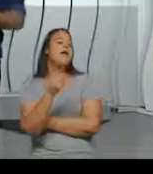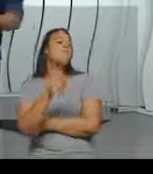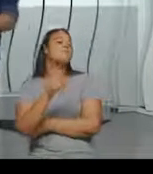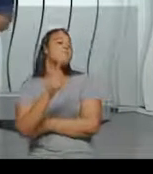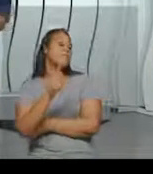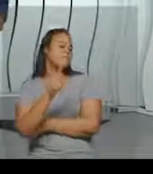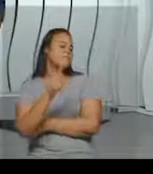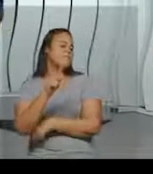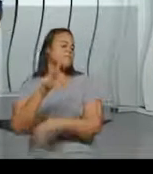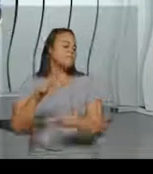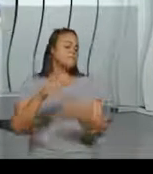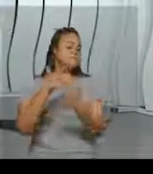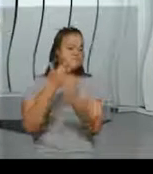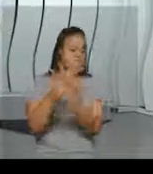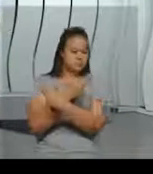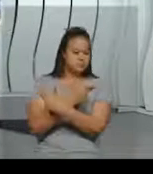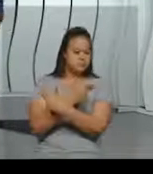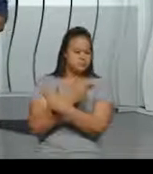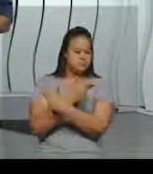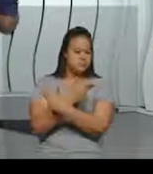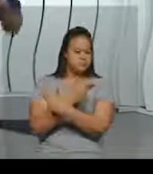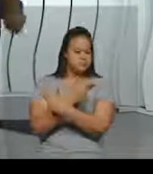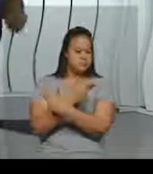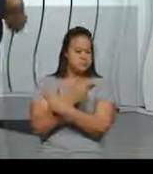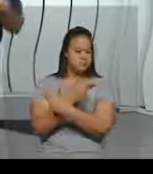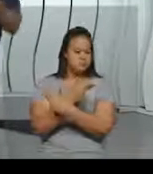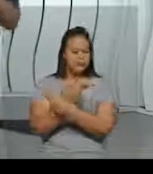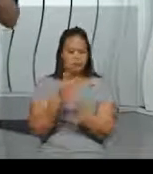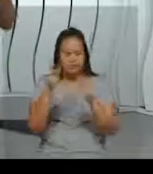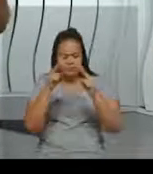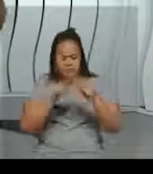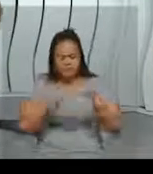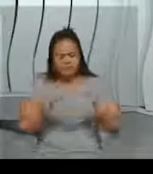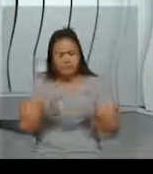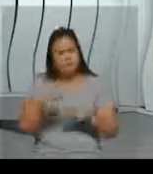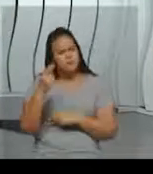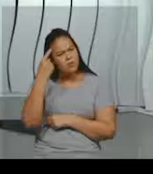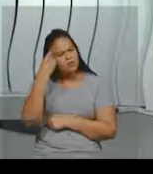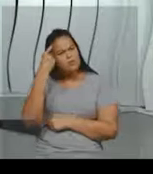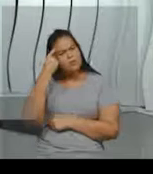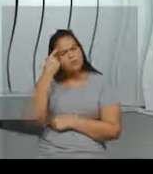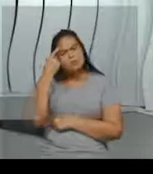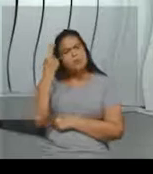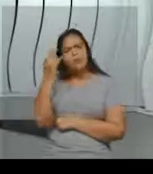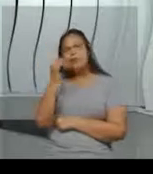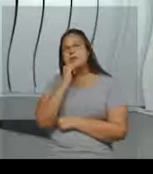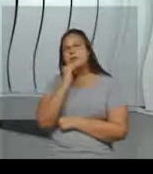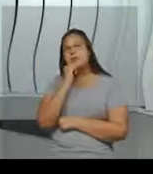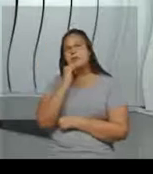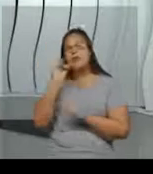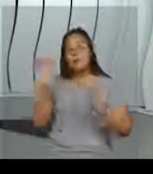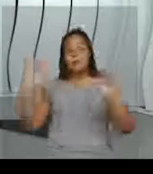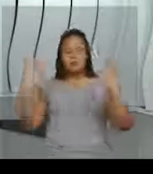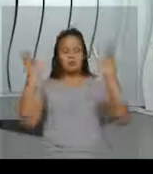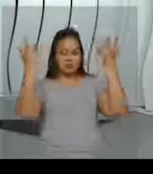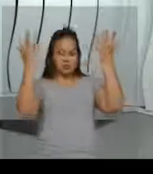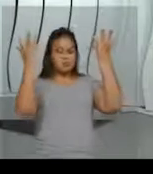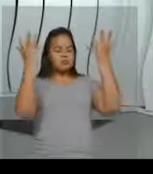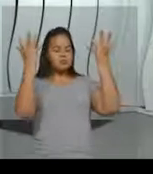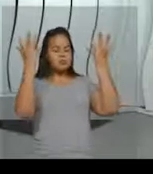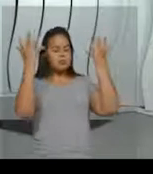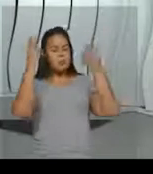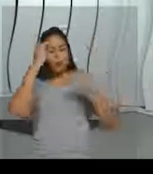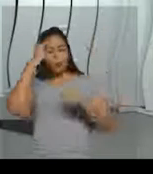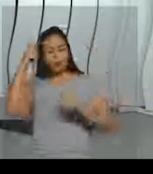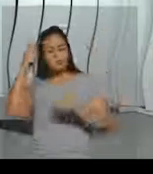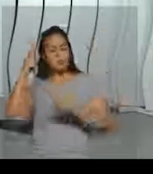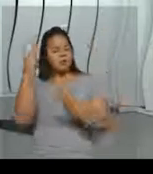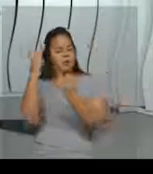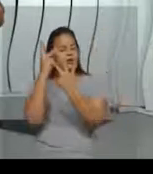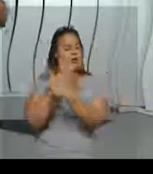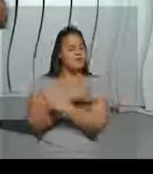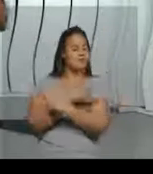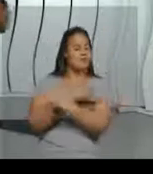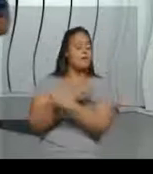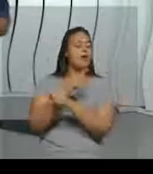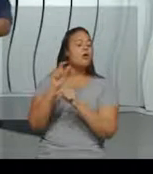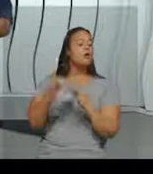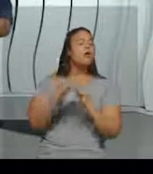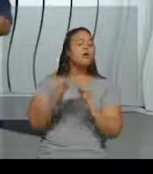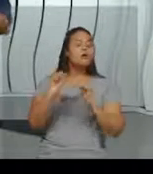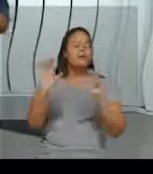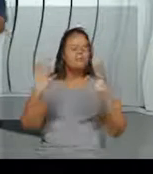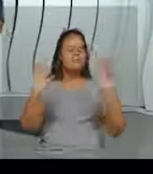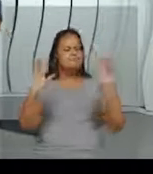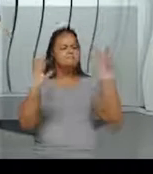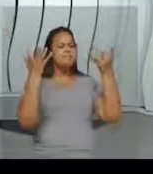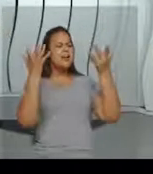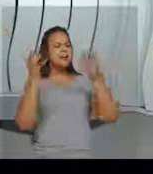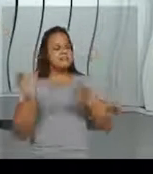interessante porque é isso, assim, pensa assim numa festa, né? A gente precisa, quando falar de cultura hip hop, a gente vai lembrar de uma